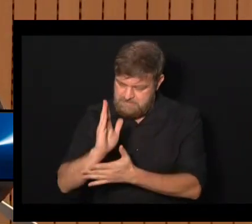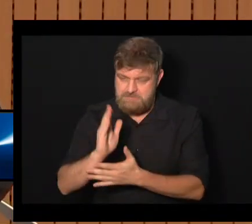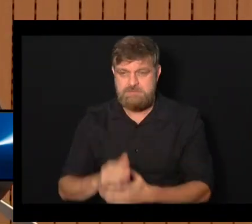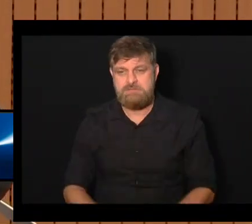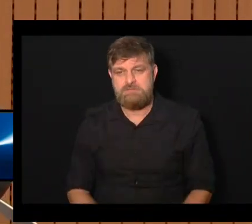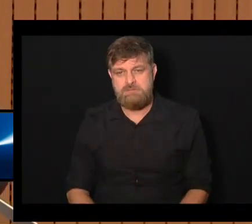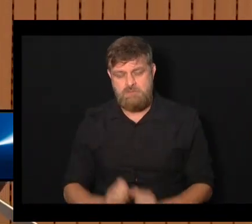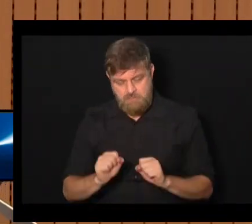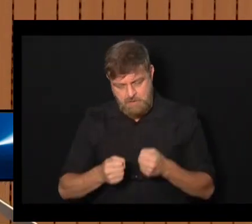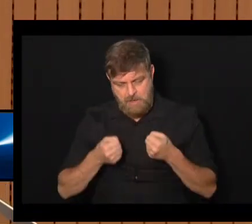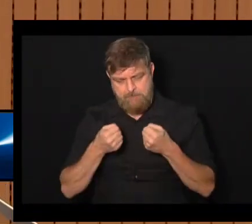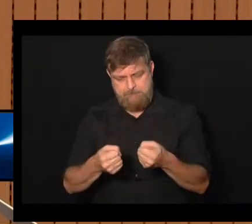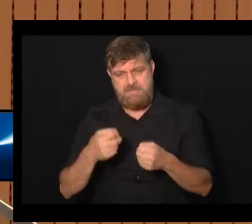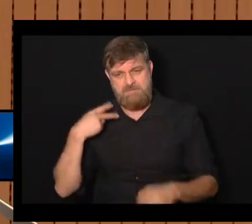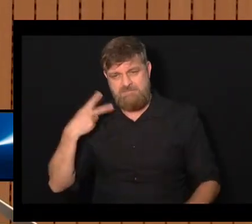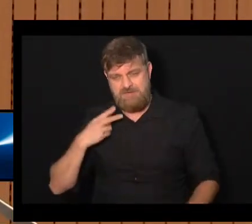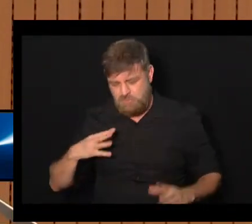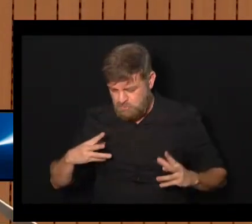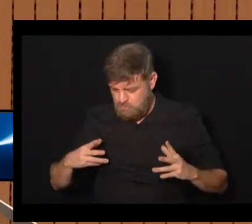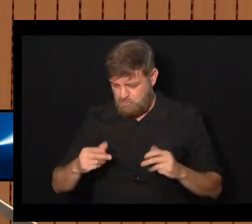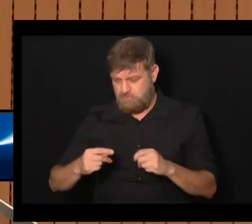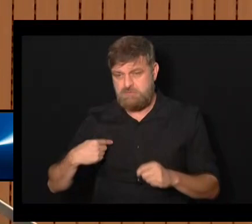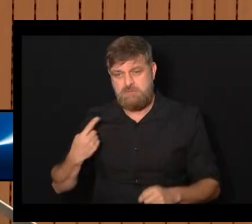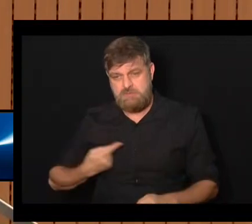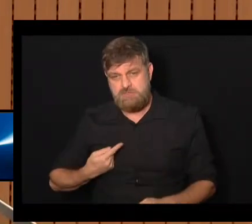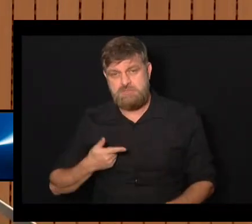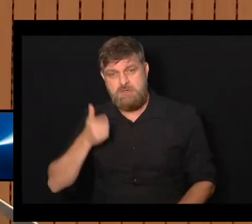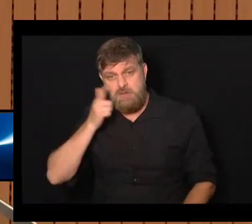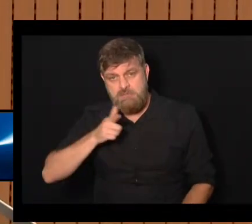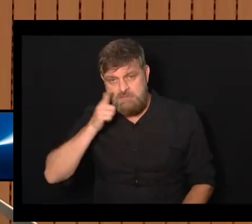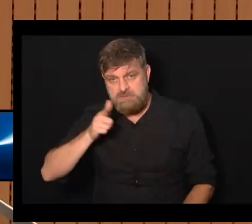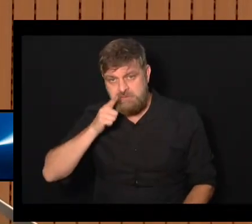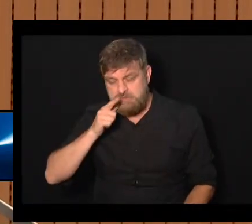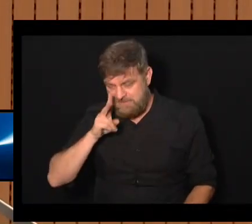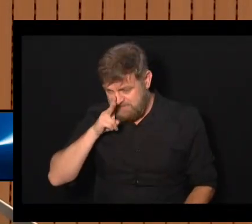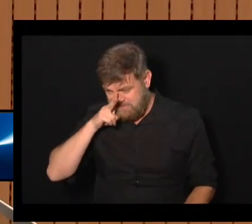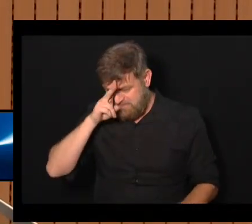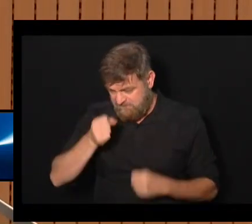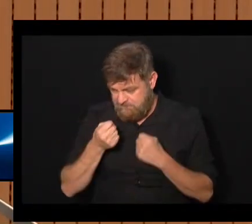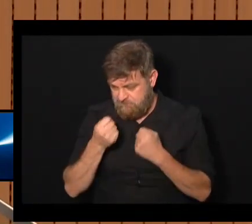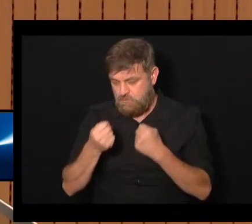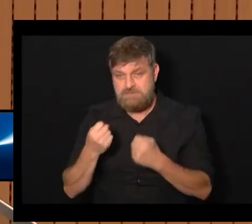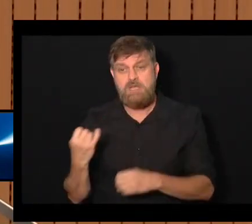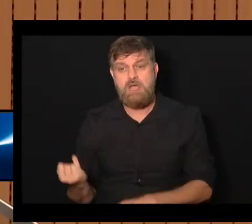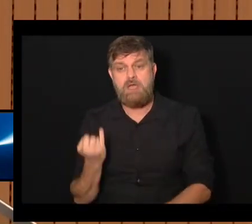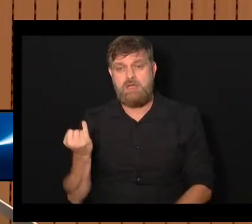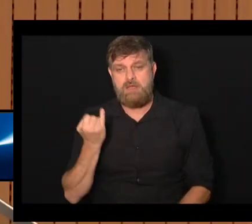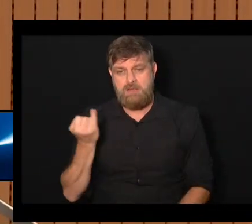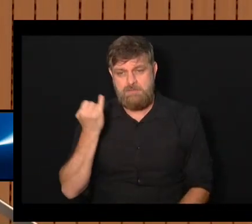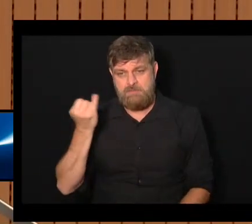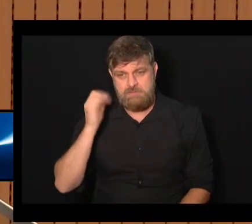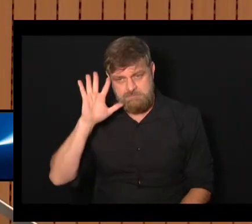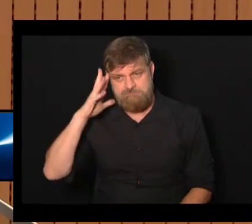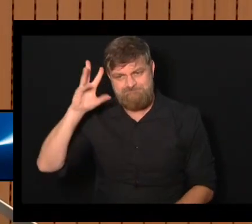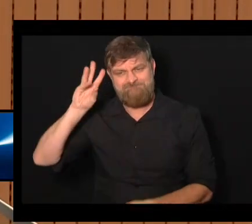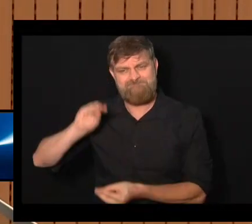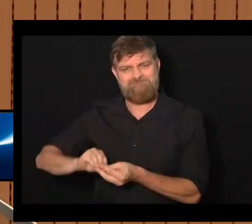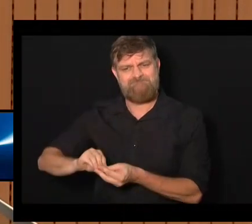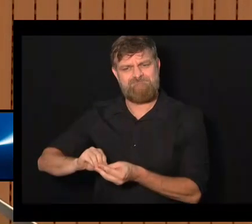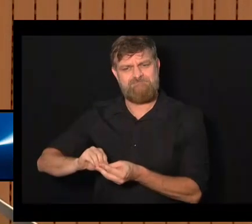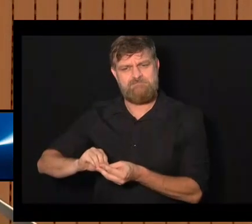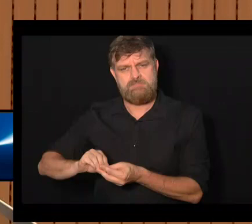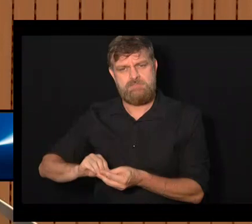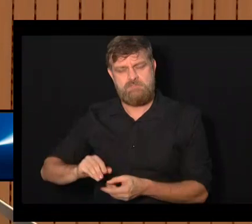Pelo empenho de todos, e cada vez mais a gente vai ganhando musculação. Isso é importante, essas decisões que